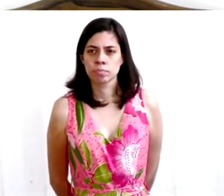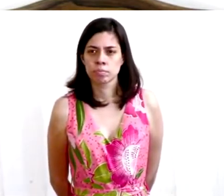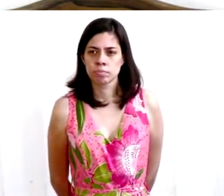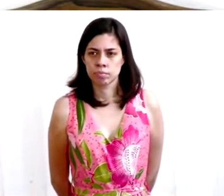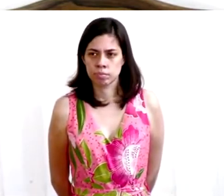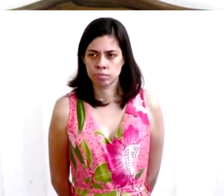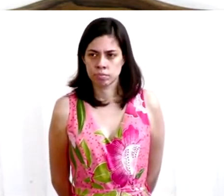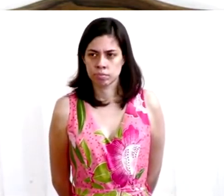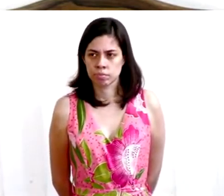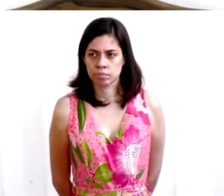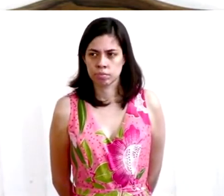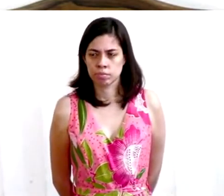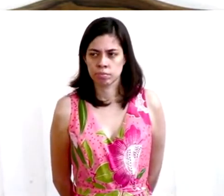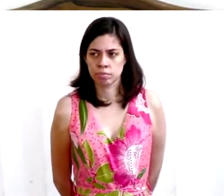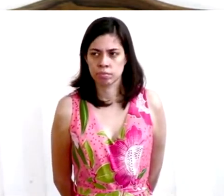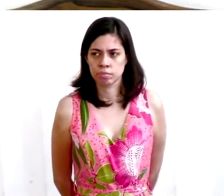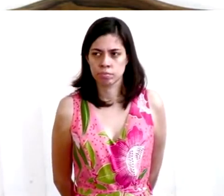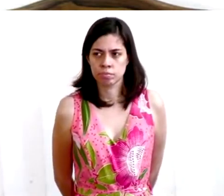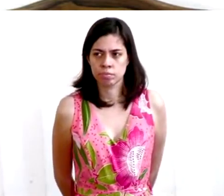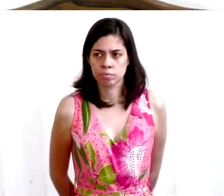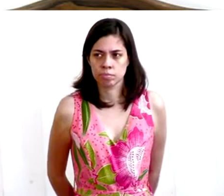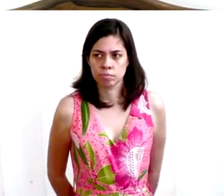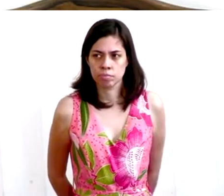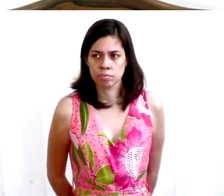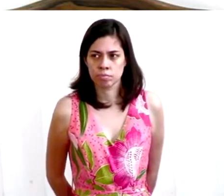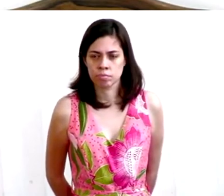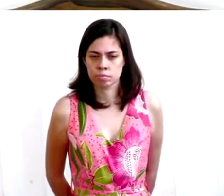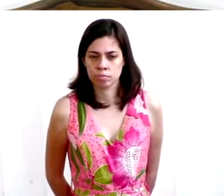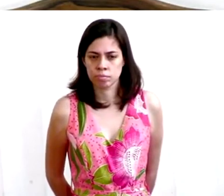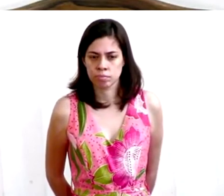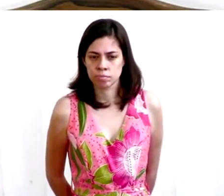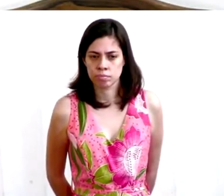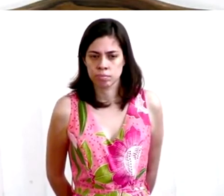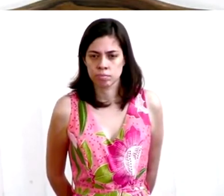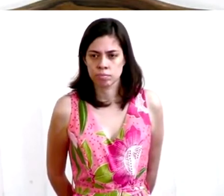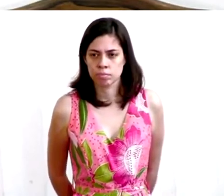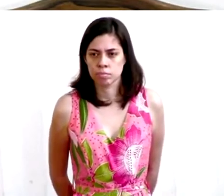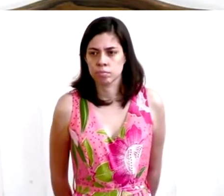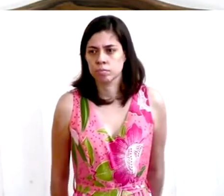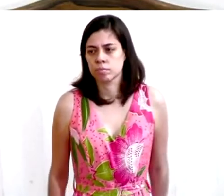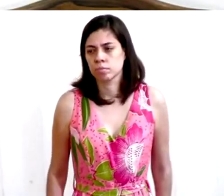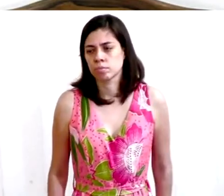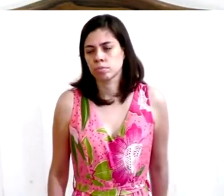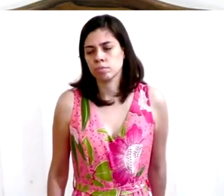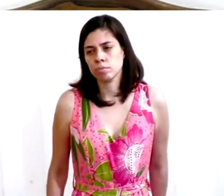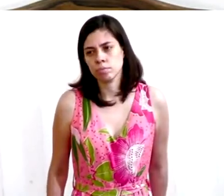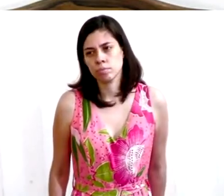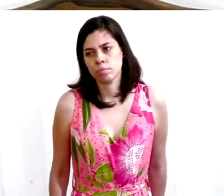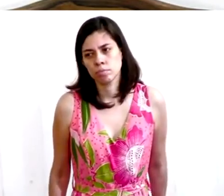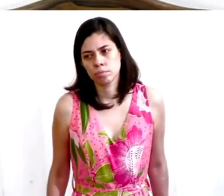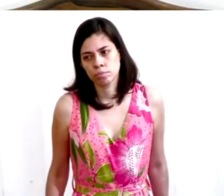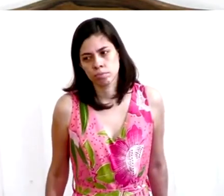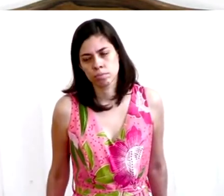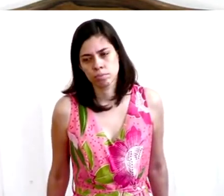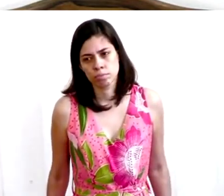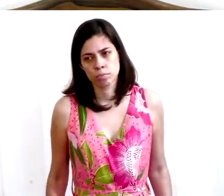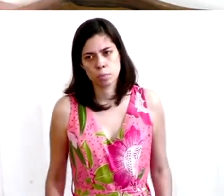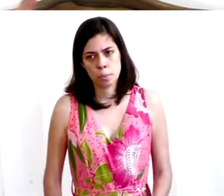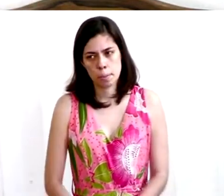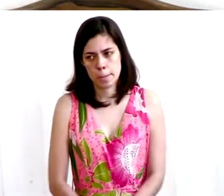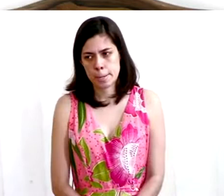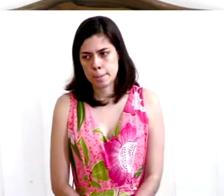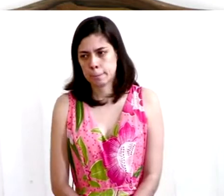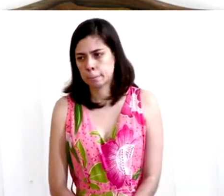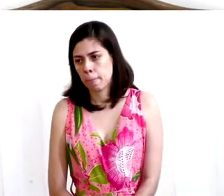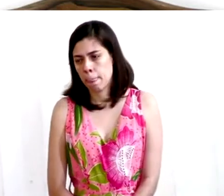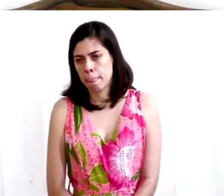que toda a bondade de Deus foi recebida com a maldade do homem. João está dizendo que toda a